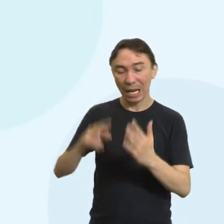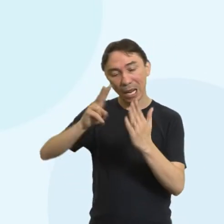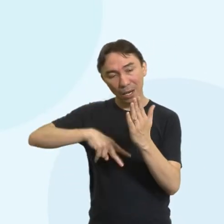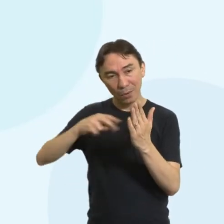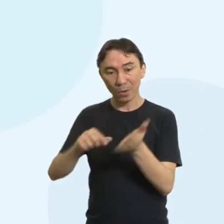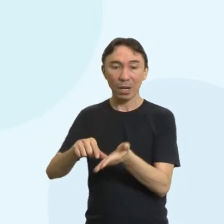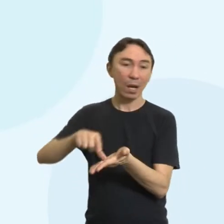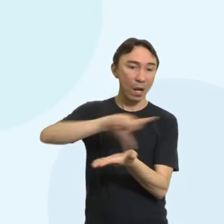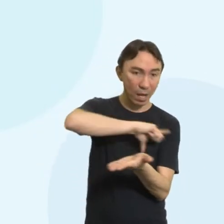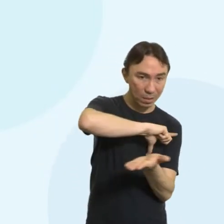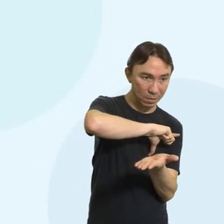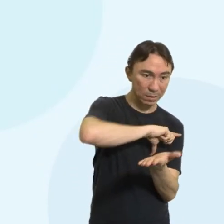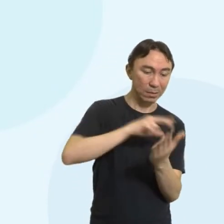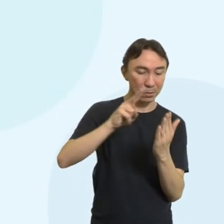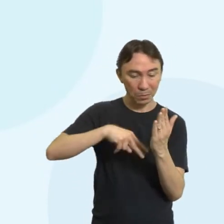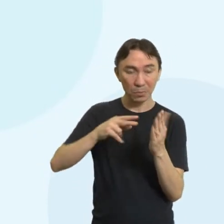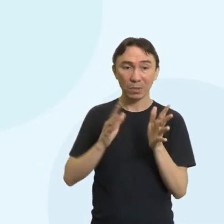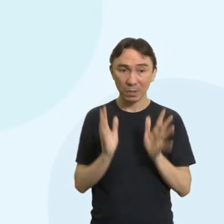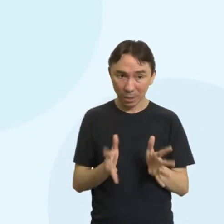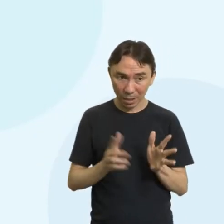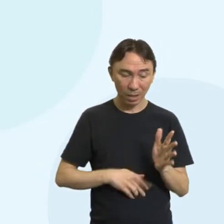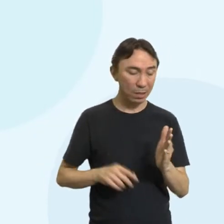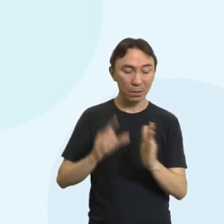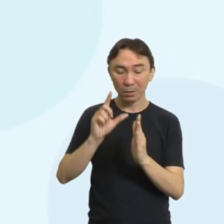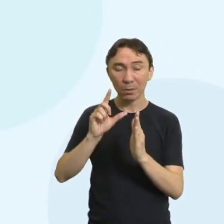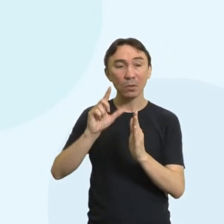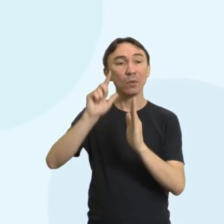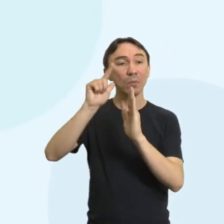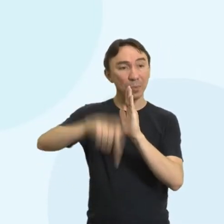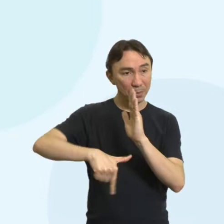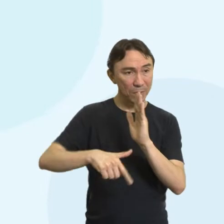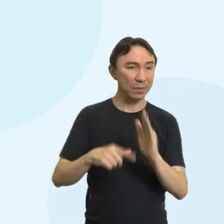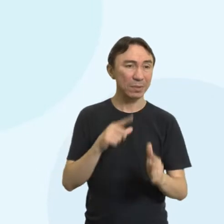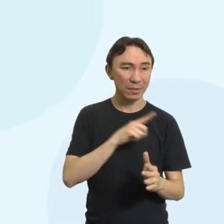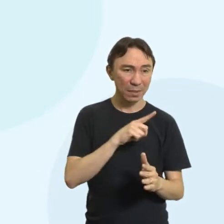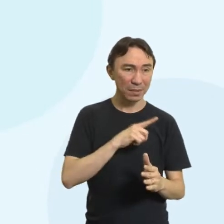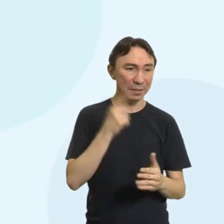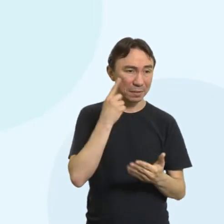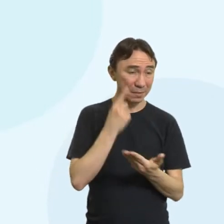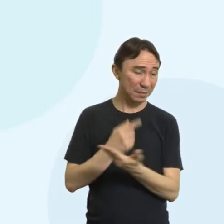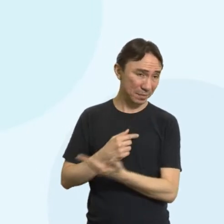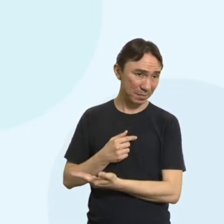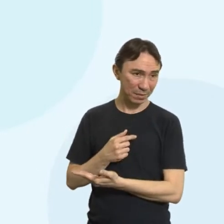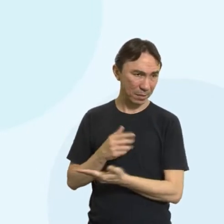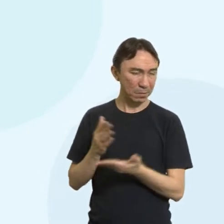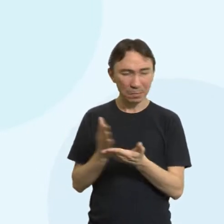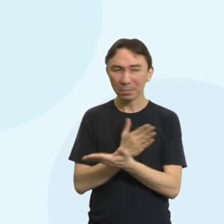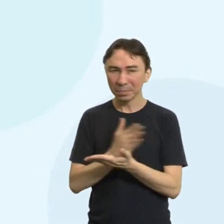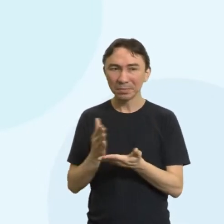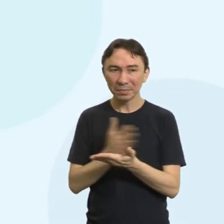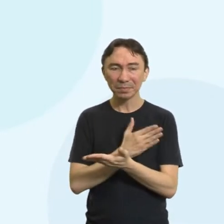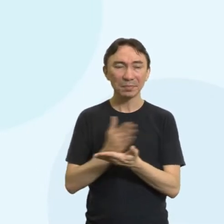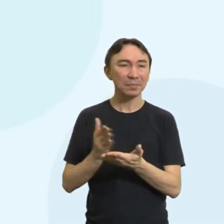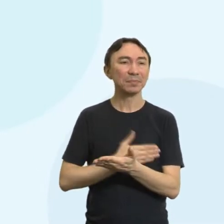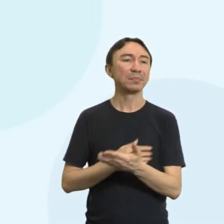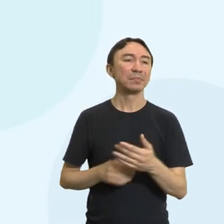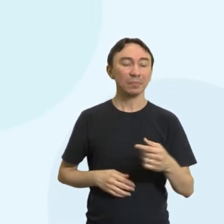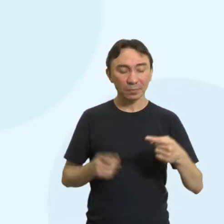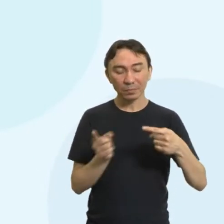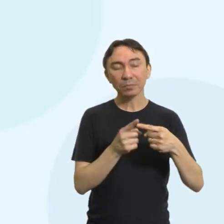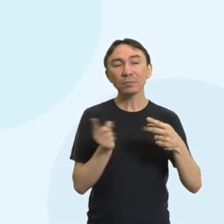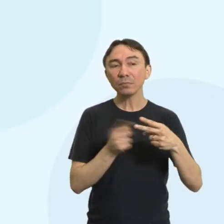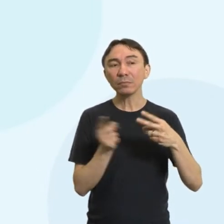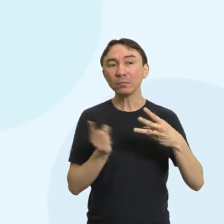leitura. A gente trouxe aqui algumas referências da Kleiman, da Angela Kleiman. Ela traz, então, como primeiro ponto,